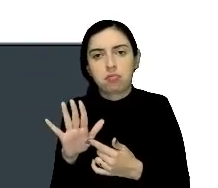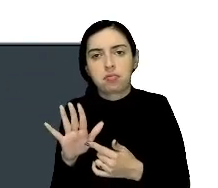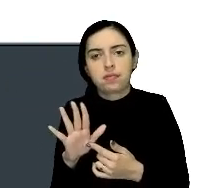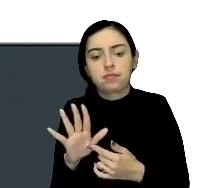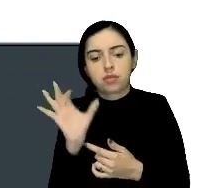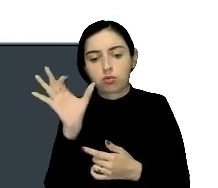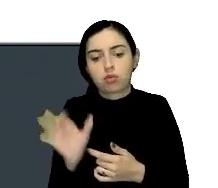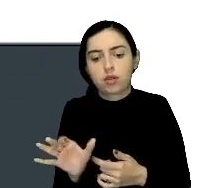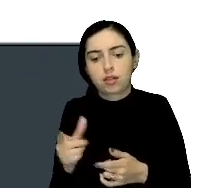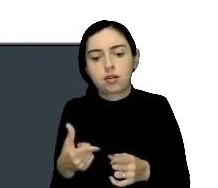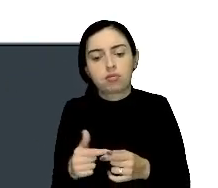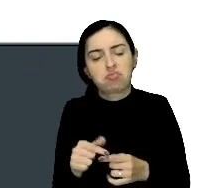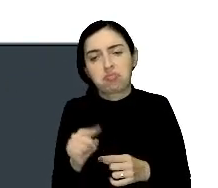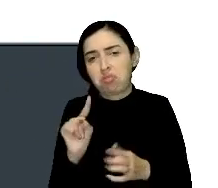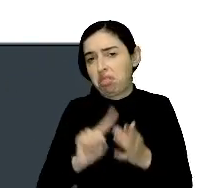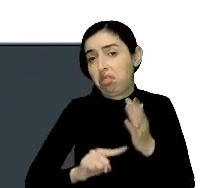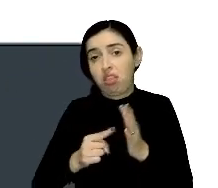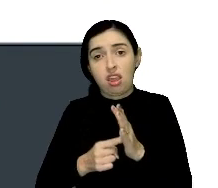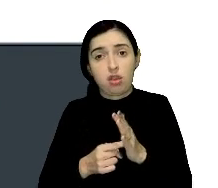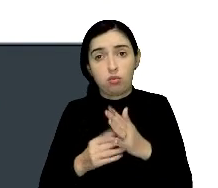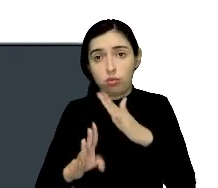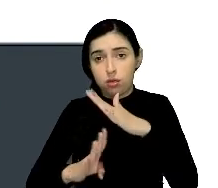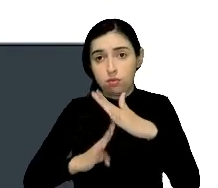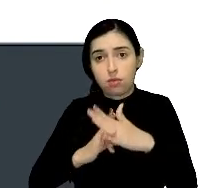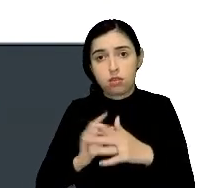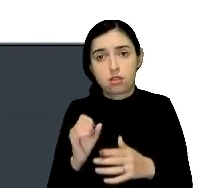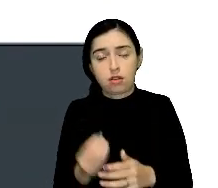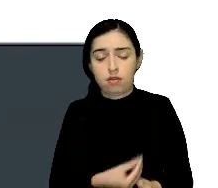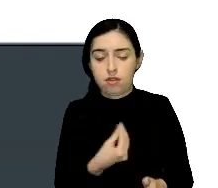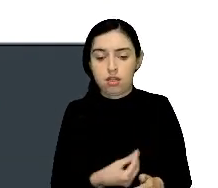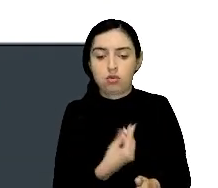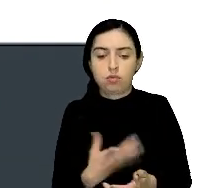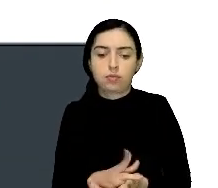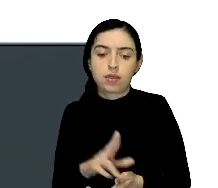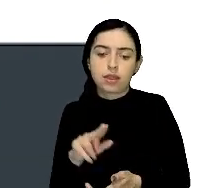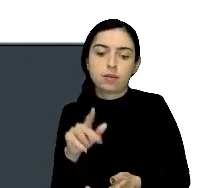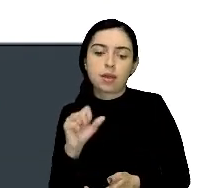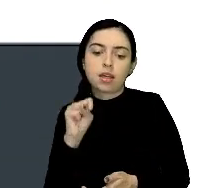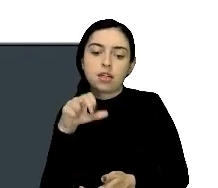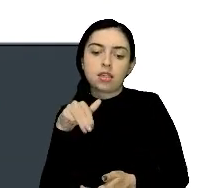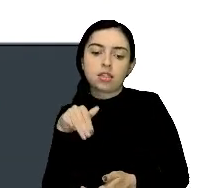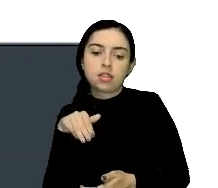quanto migrantes que negam a sua condição migratória durante toda a vida, que foi o caso do Samuel Weiner.